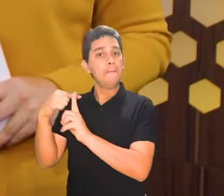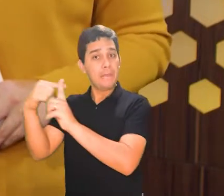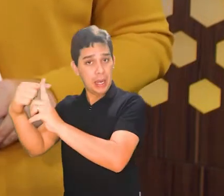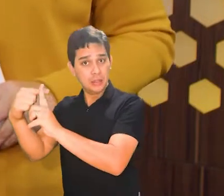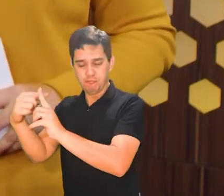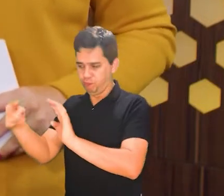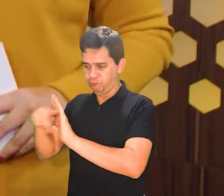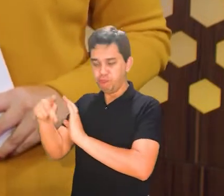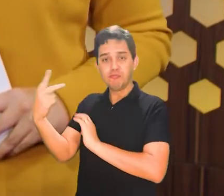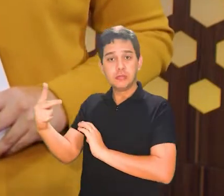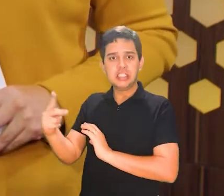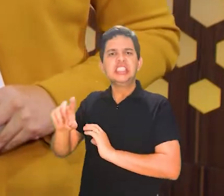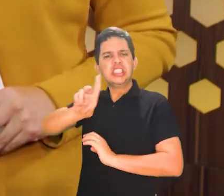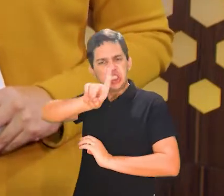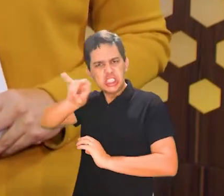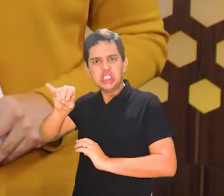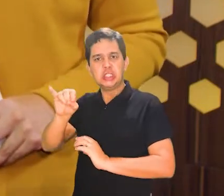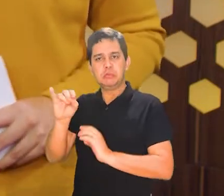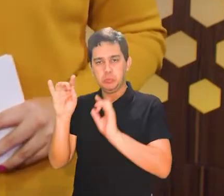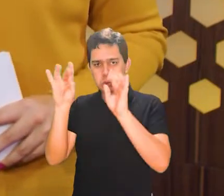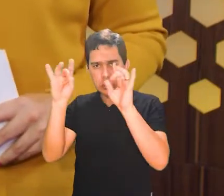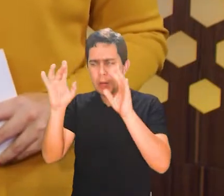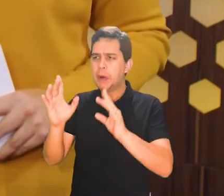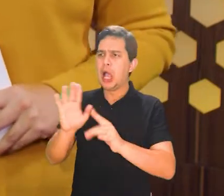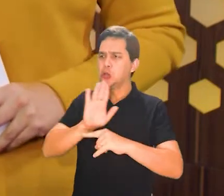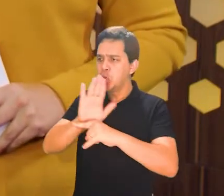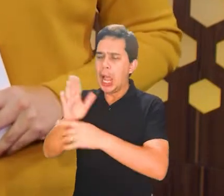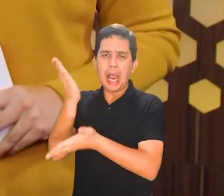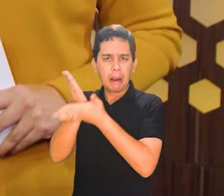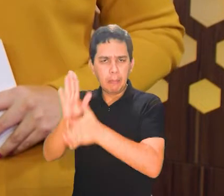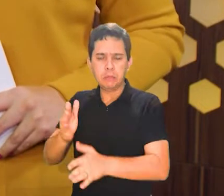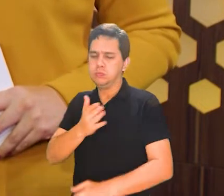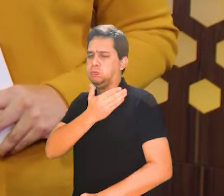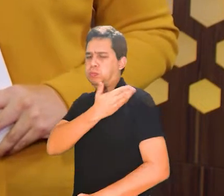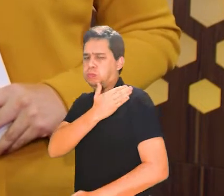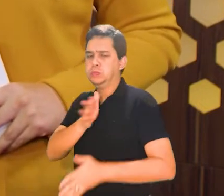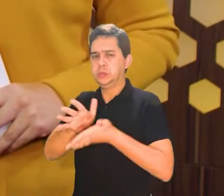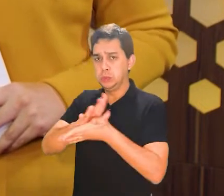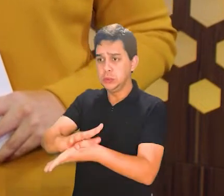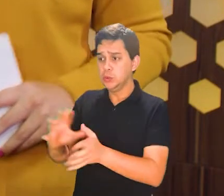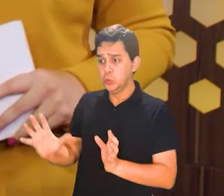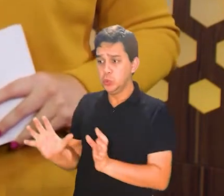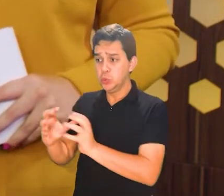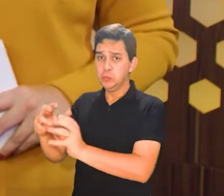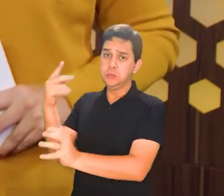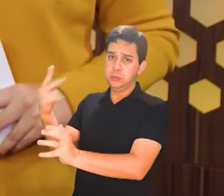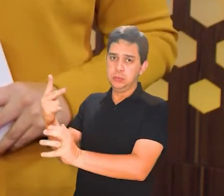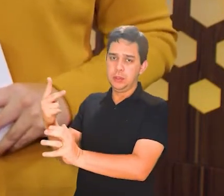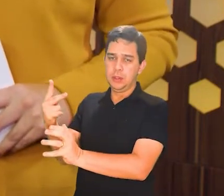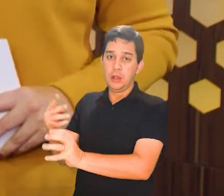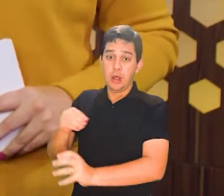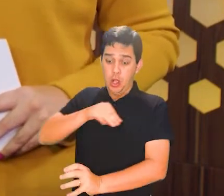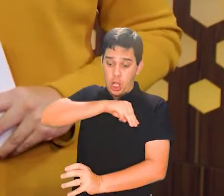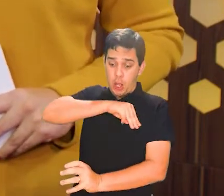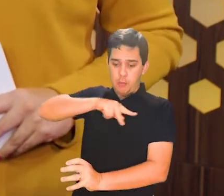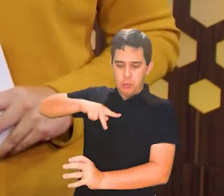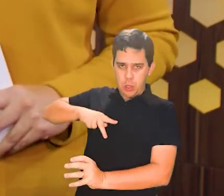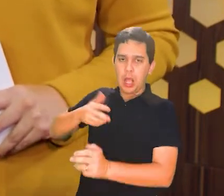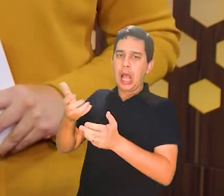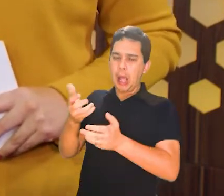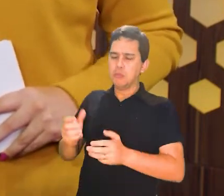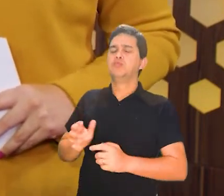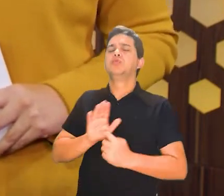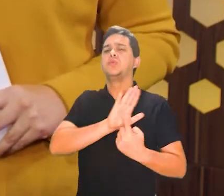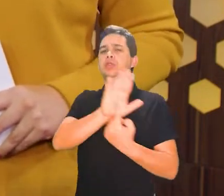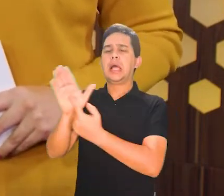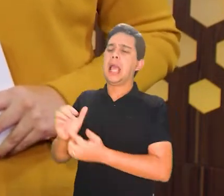por direitos e o combate ao preconceito em todo o mundo. E para reforçar o seu posicionamento contra a homofobia e o seu apoio à